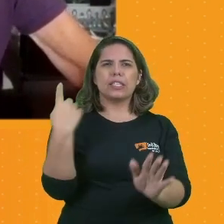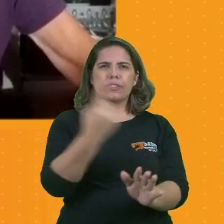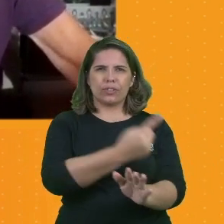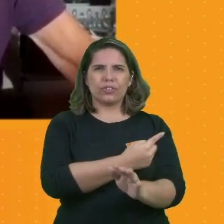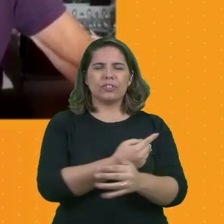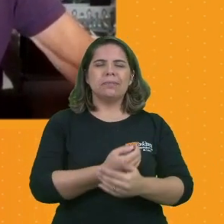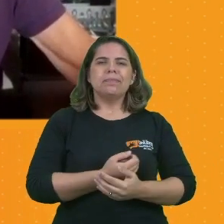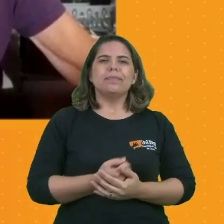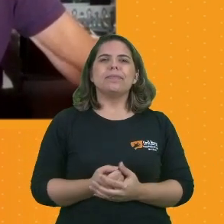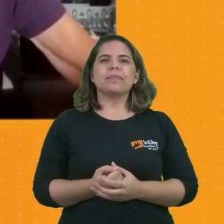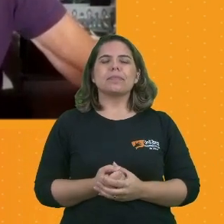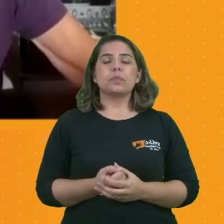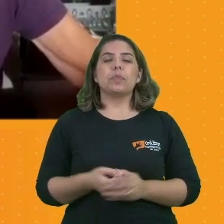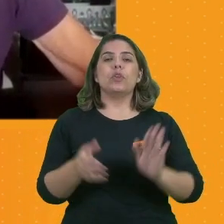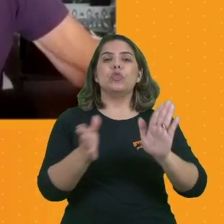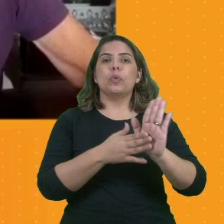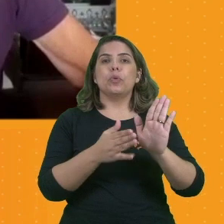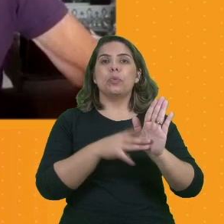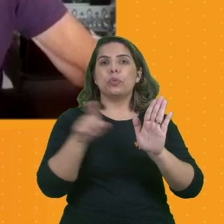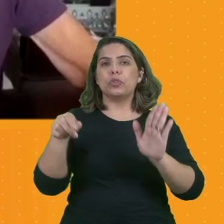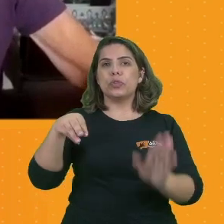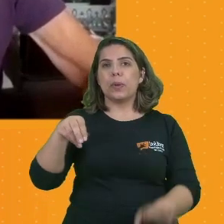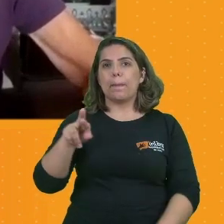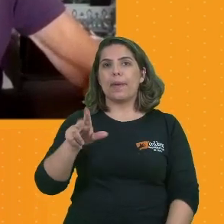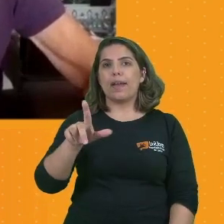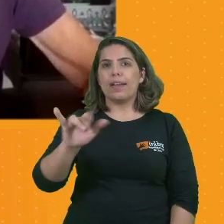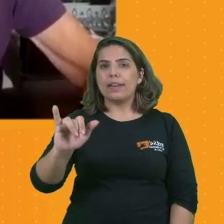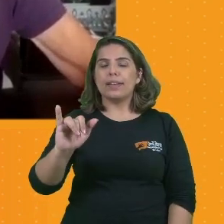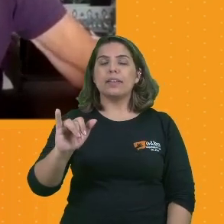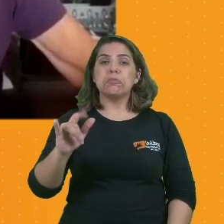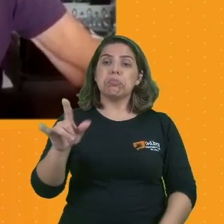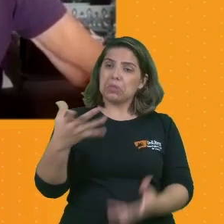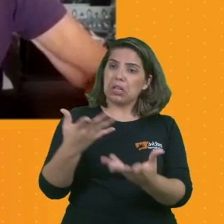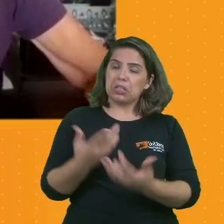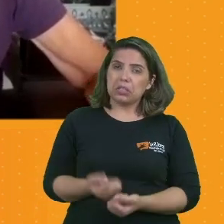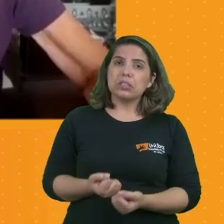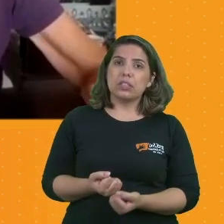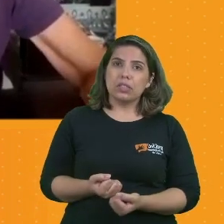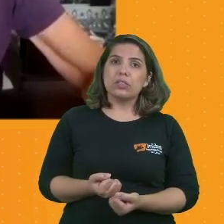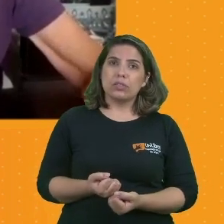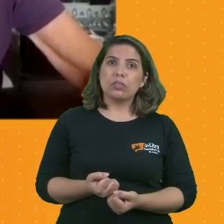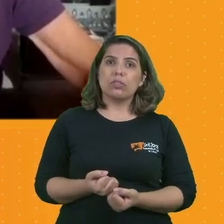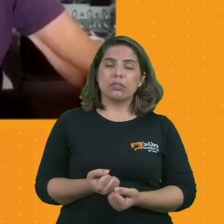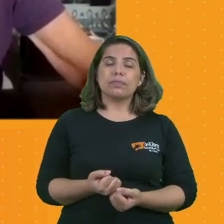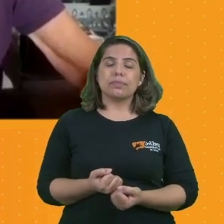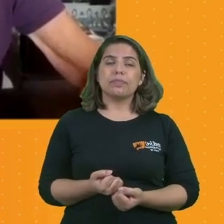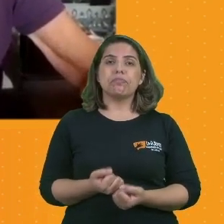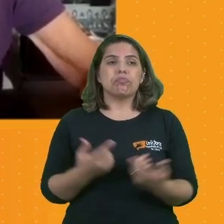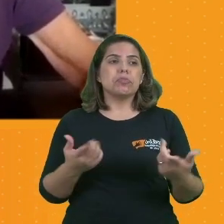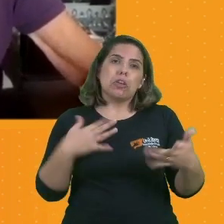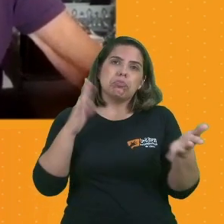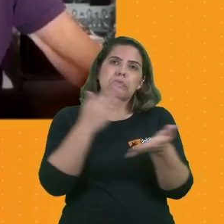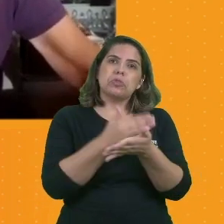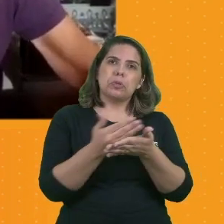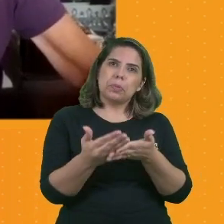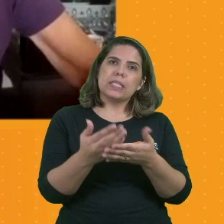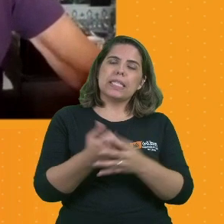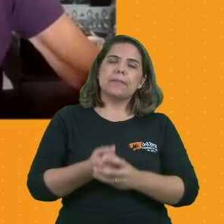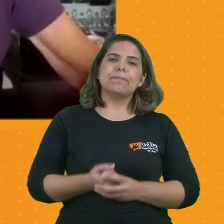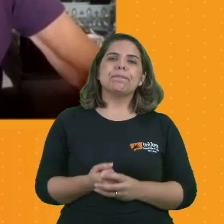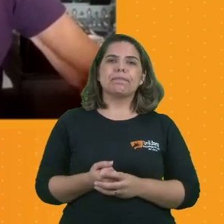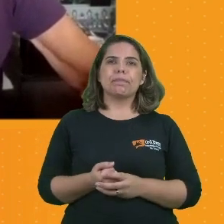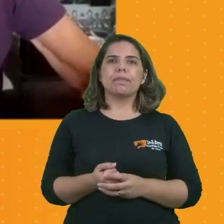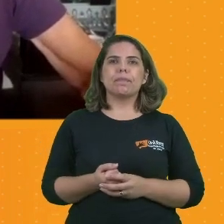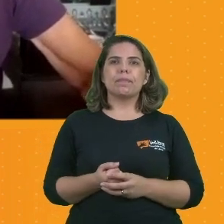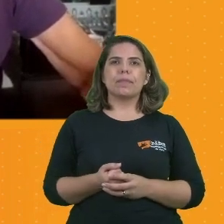a Marli aceitou E aí vamos começar aí